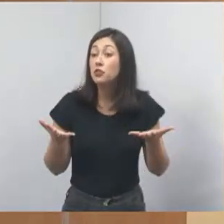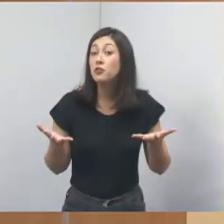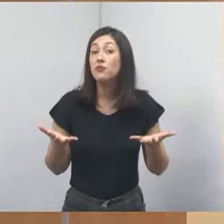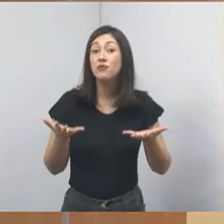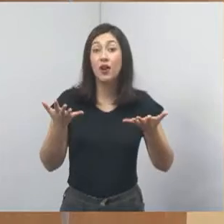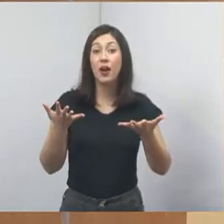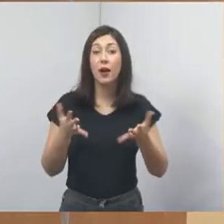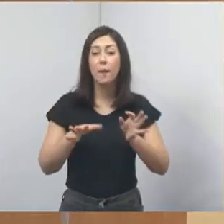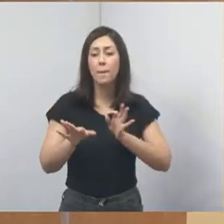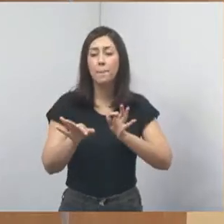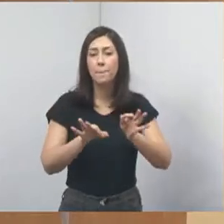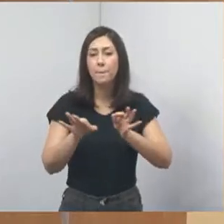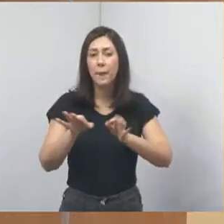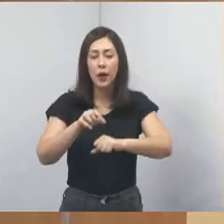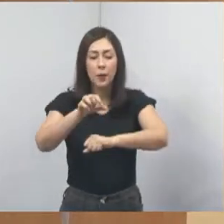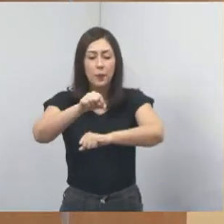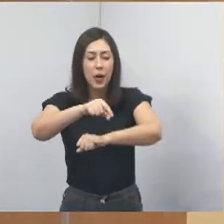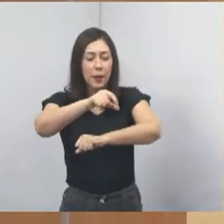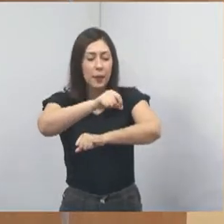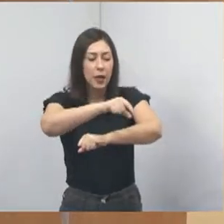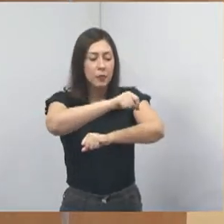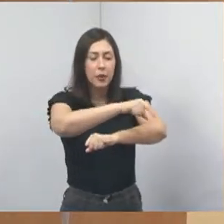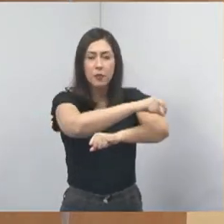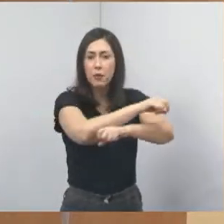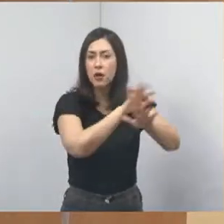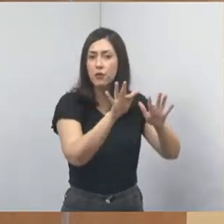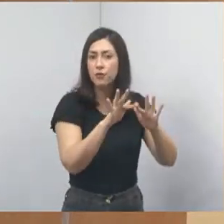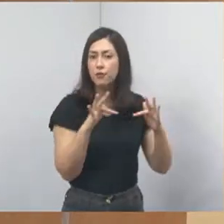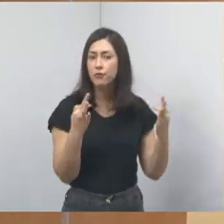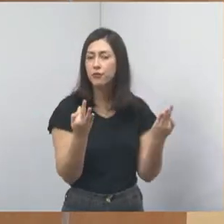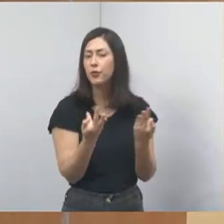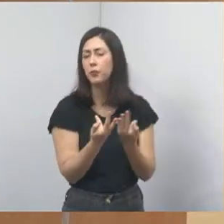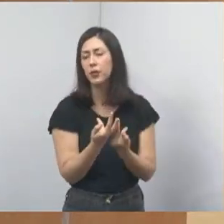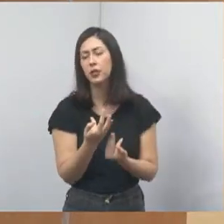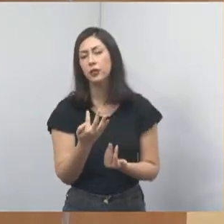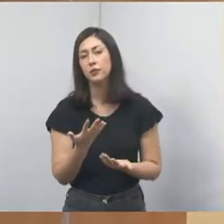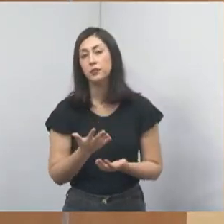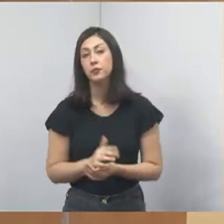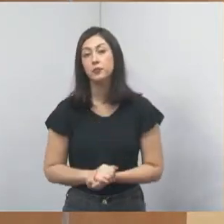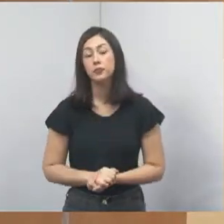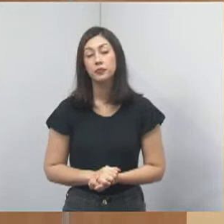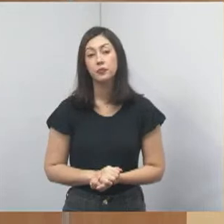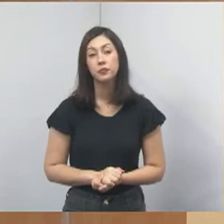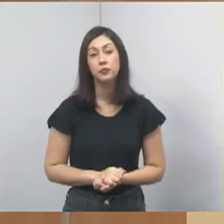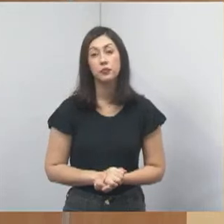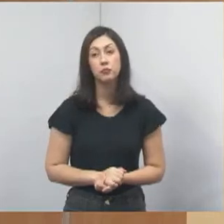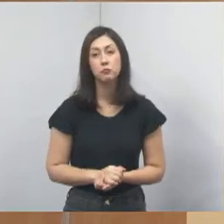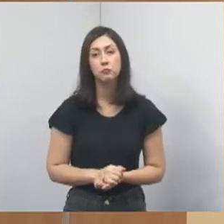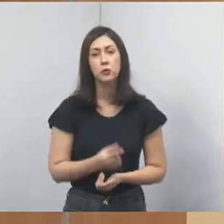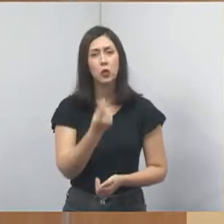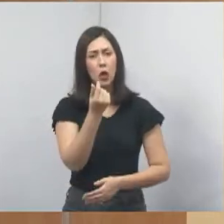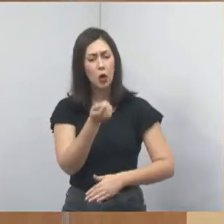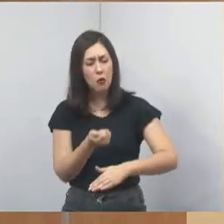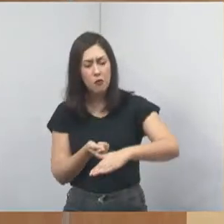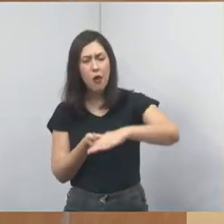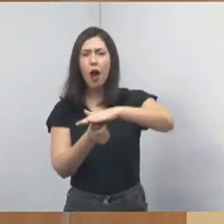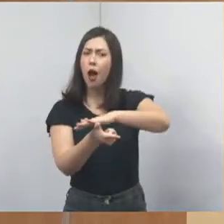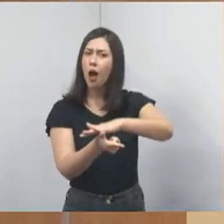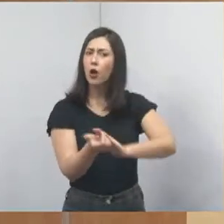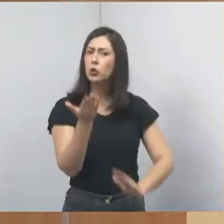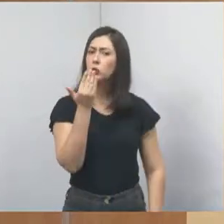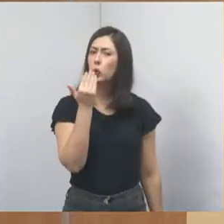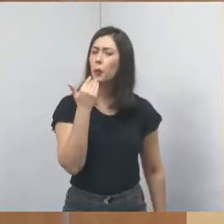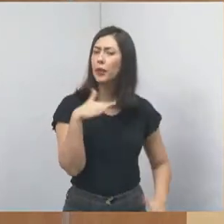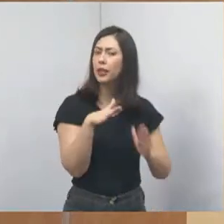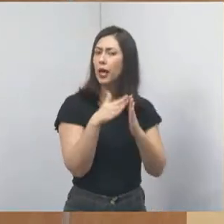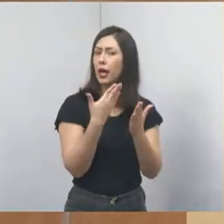diversificada de alimentos na agricultura familiar, isso na esfera municipal. Investir na alimentação escolar, uma vez que ela,